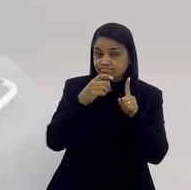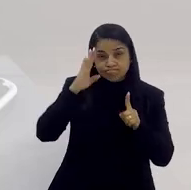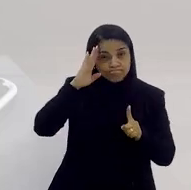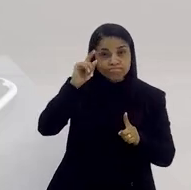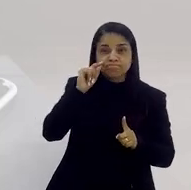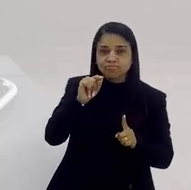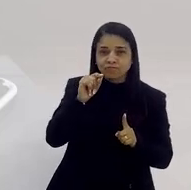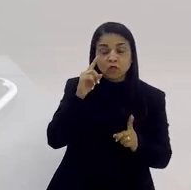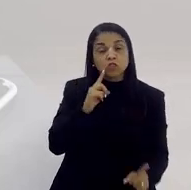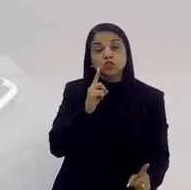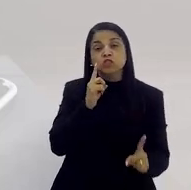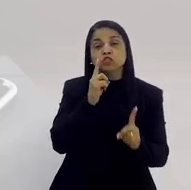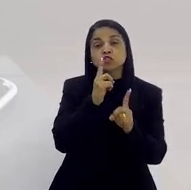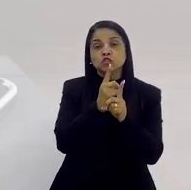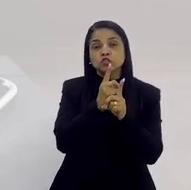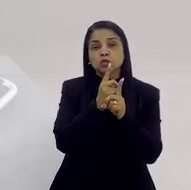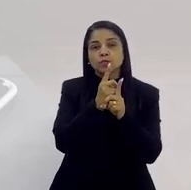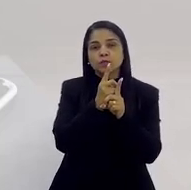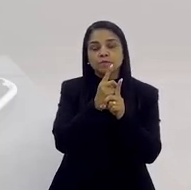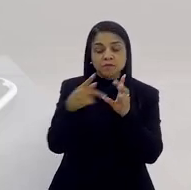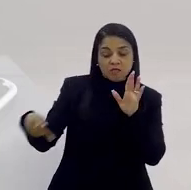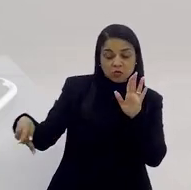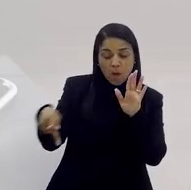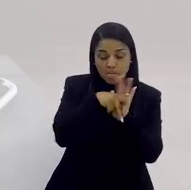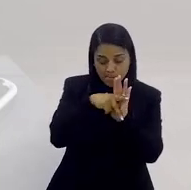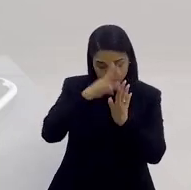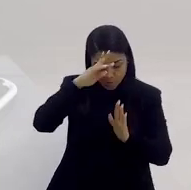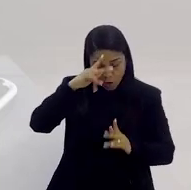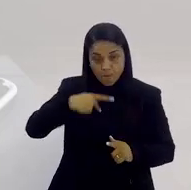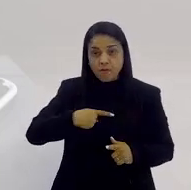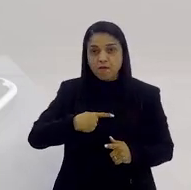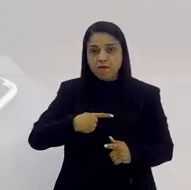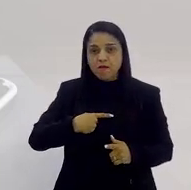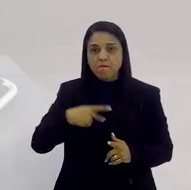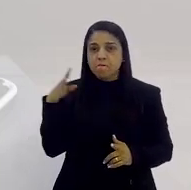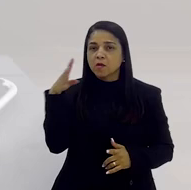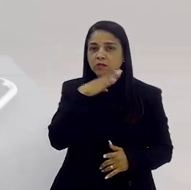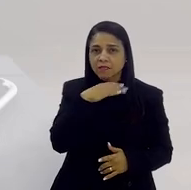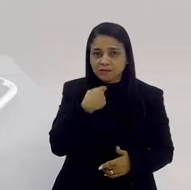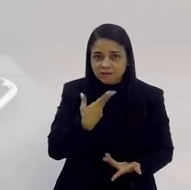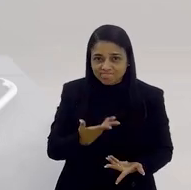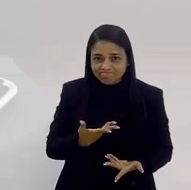primeiramente descobrir a sua própria maldade